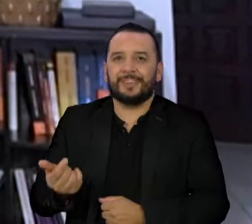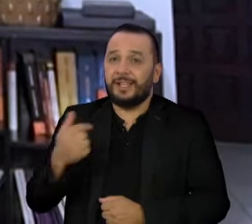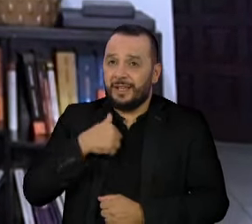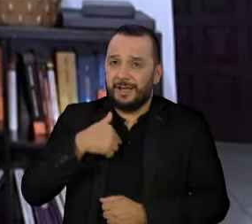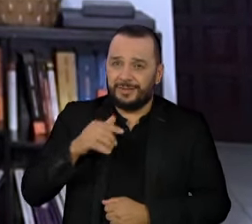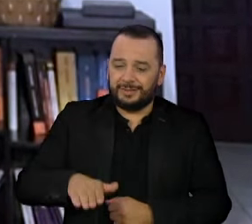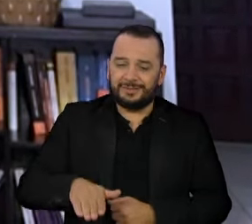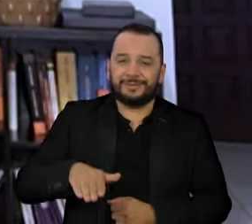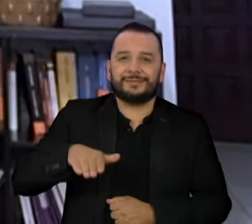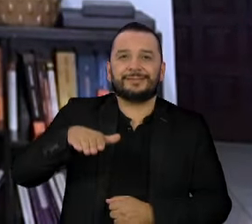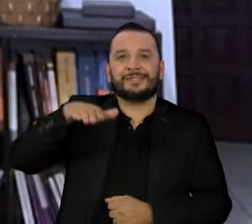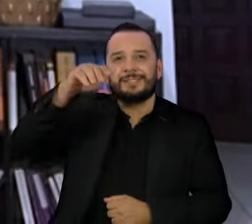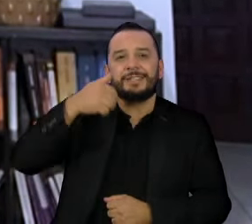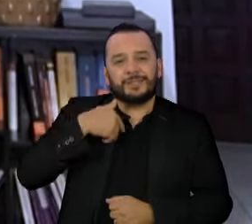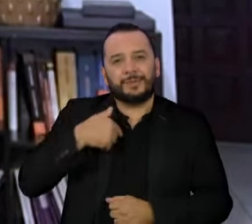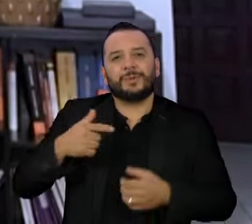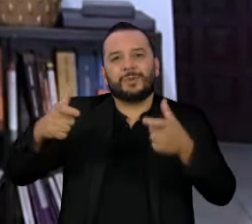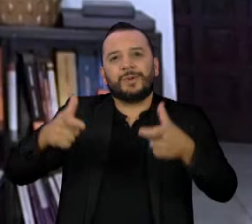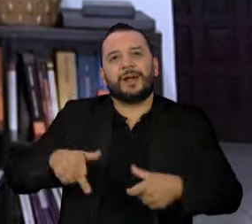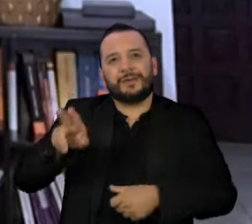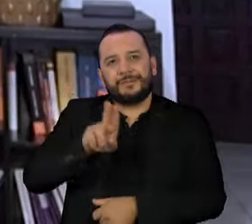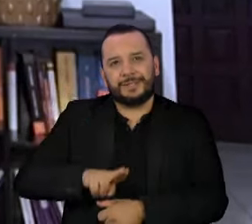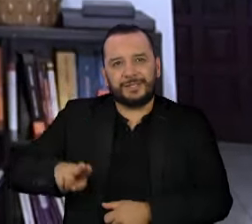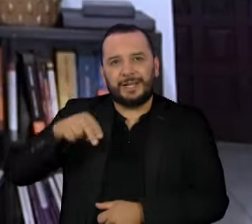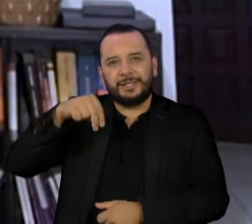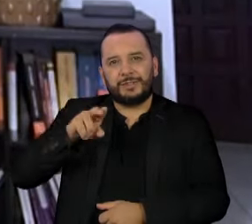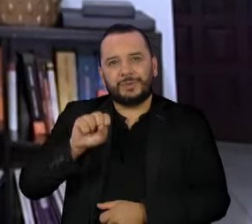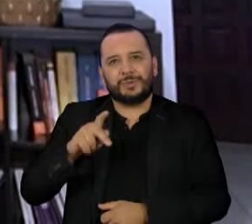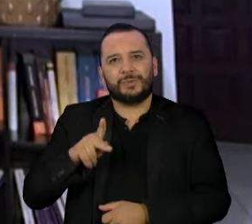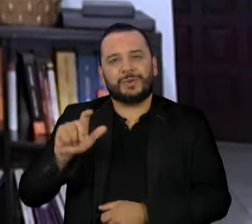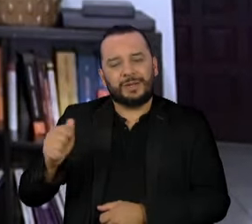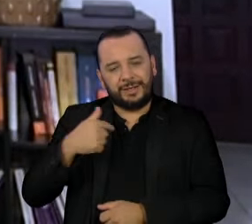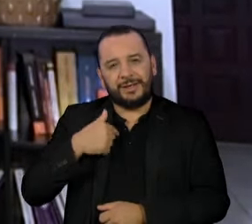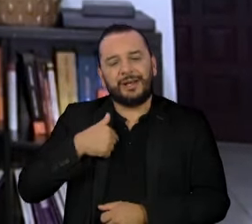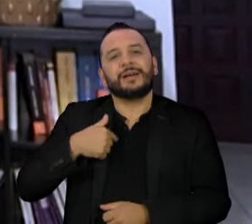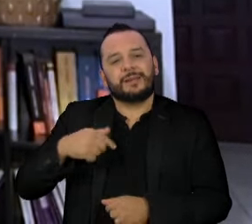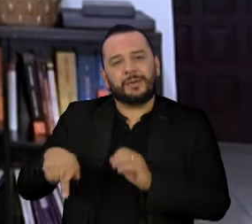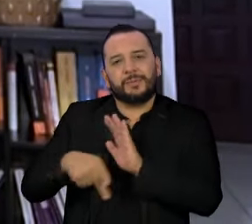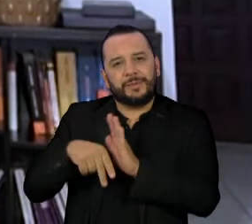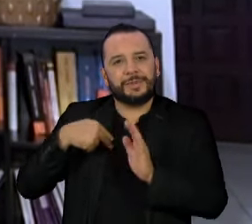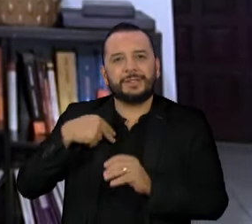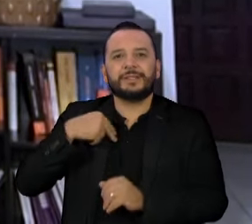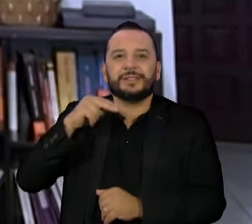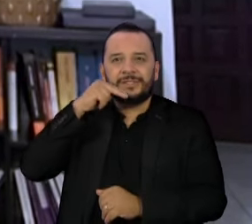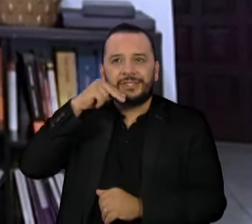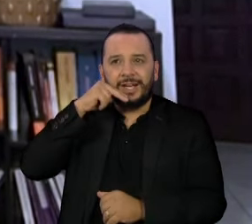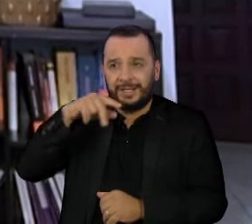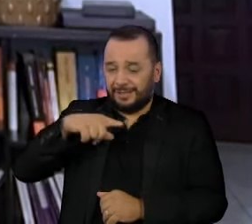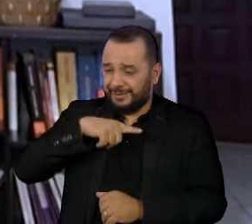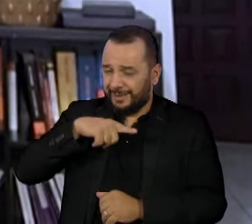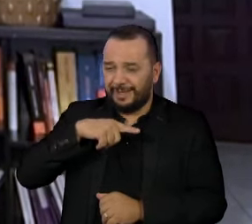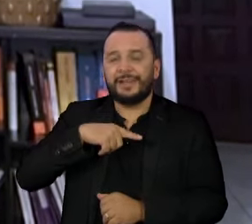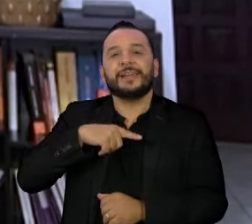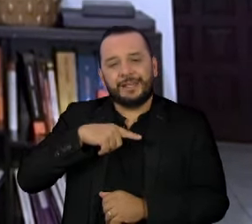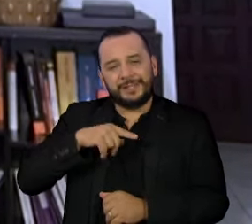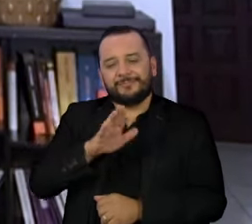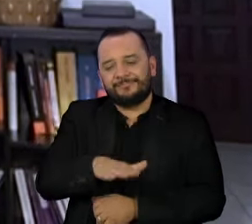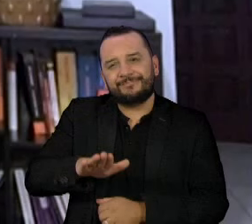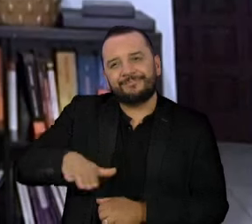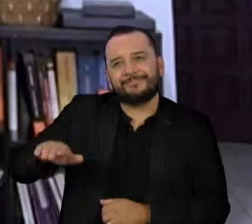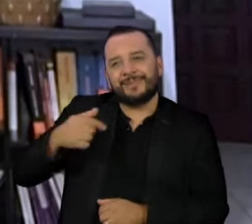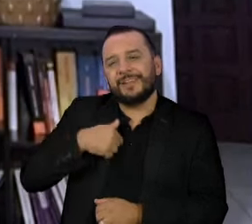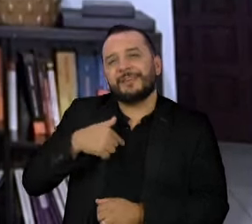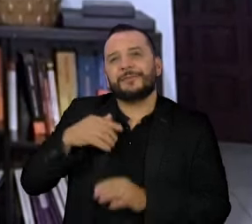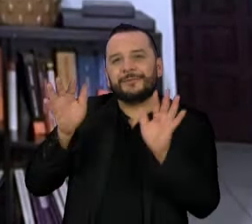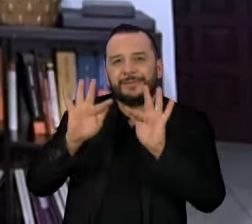crescientei em uma universidade em Asuka, em eastern Nigeria. E, eu crescientei em casa, eu tinha uma criança